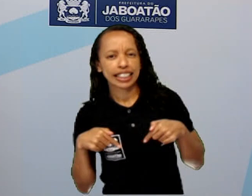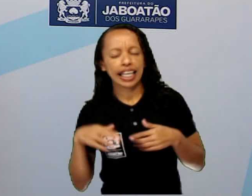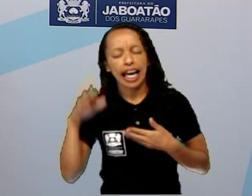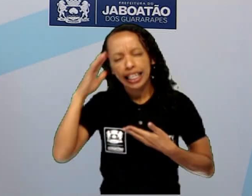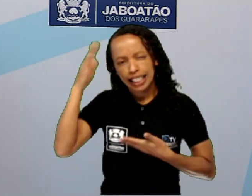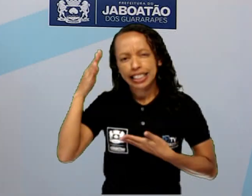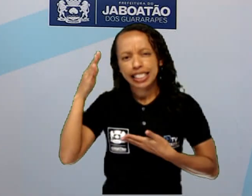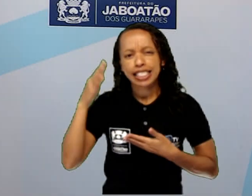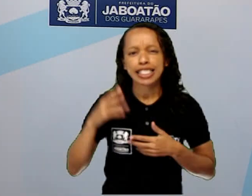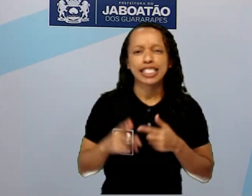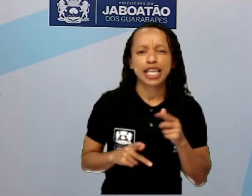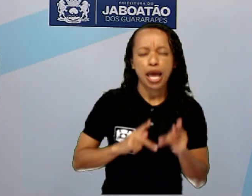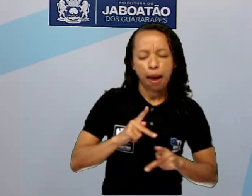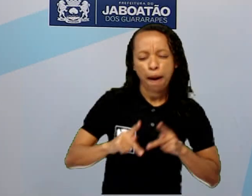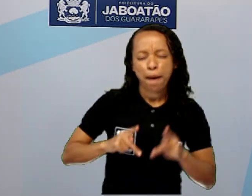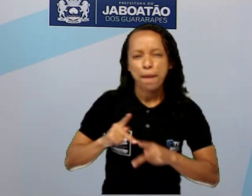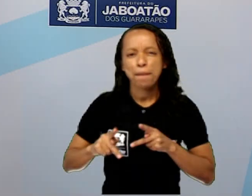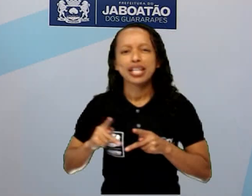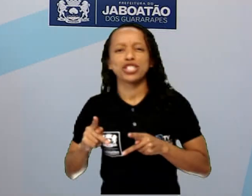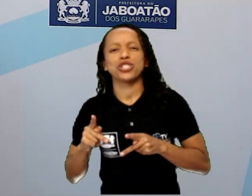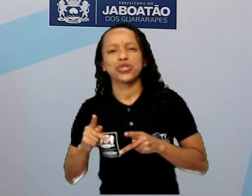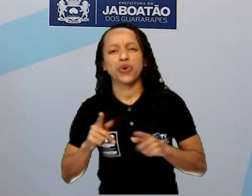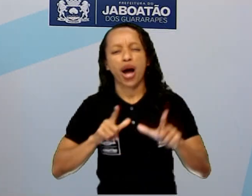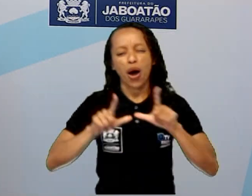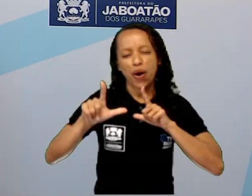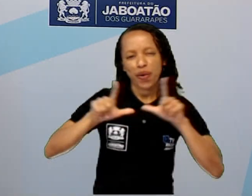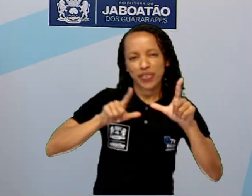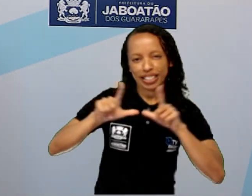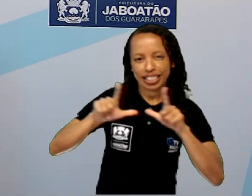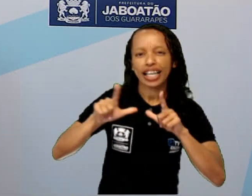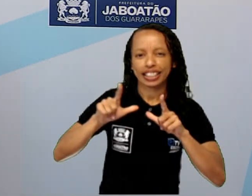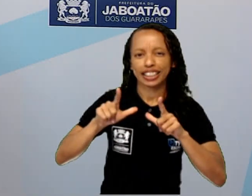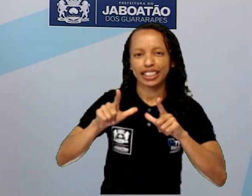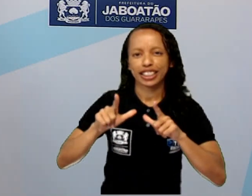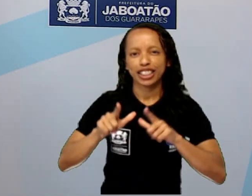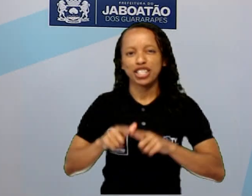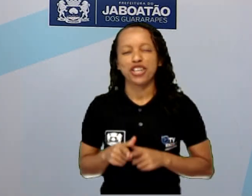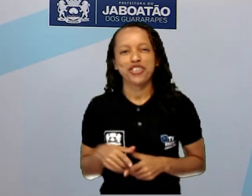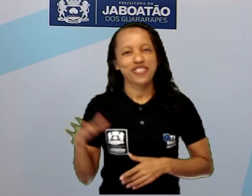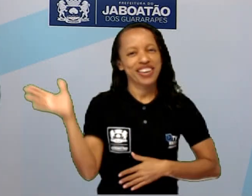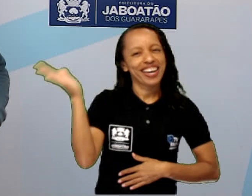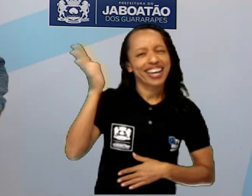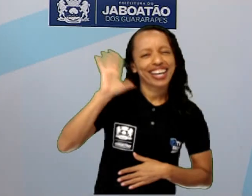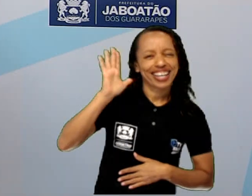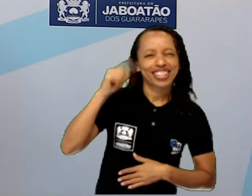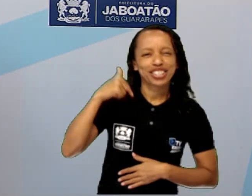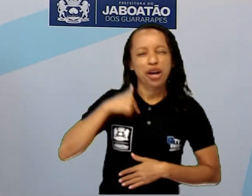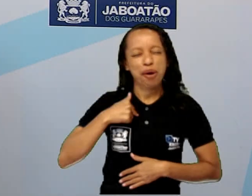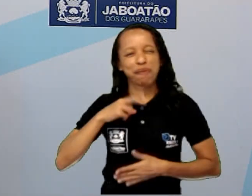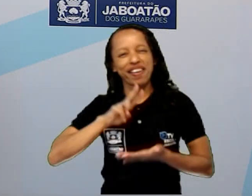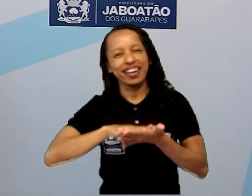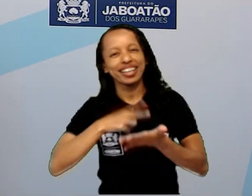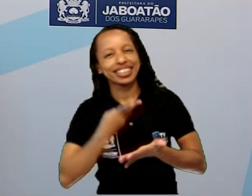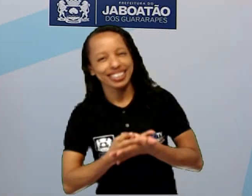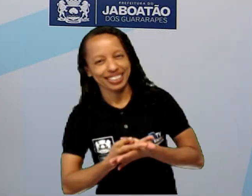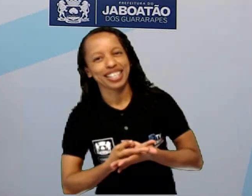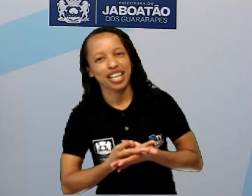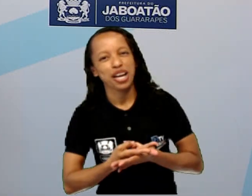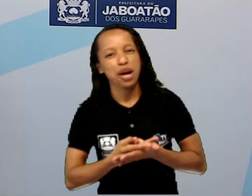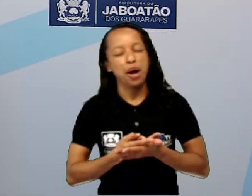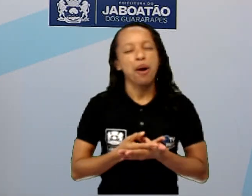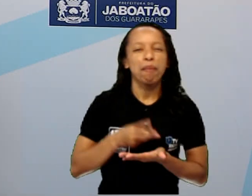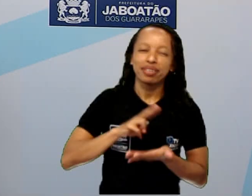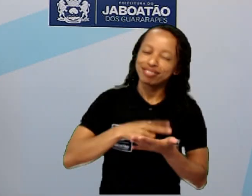aqui atrás das câmeras, né, fazendo um trabalho muito legal com a gente. A minha parceira Áurea, que fica aqui traduzindo minhas falas